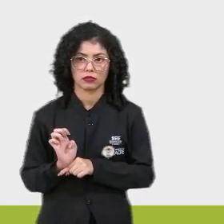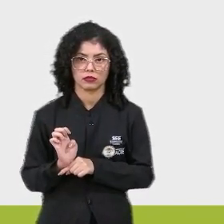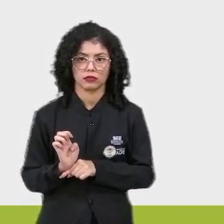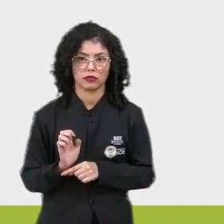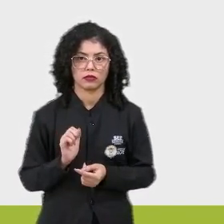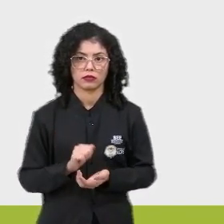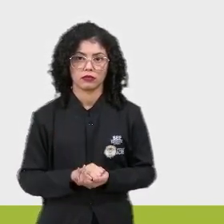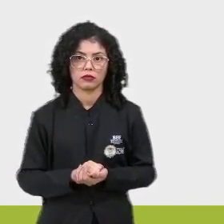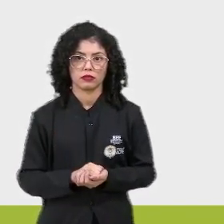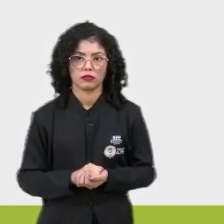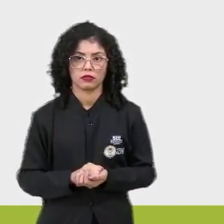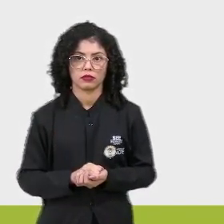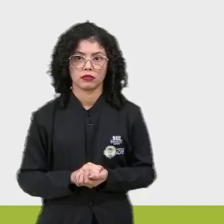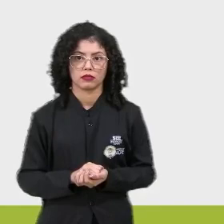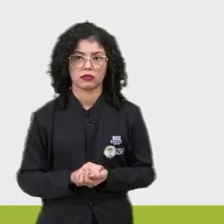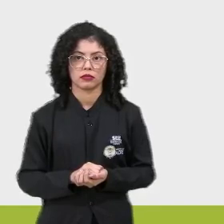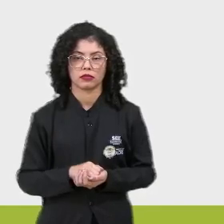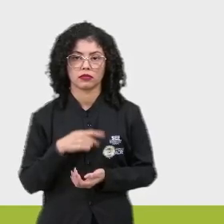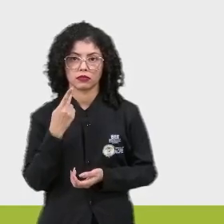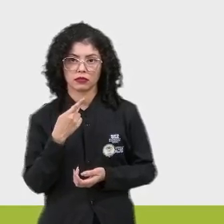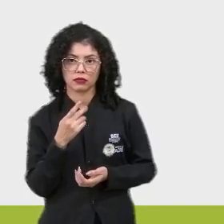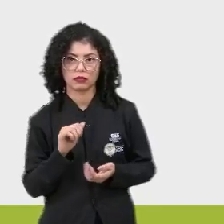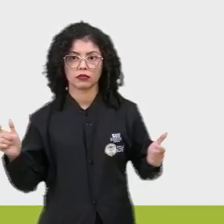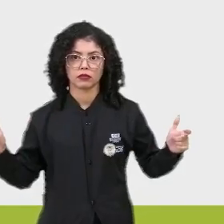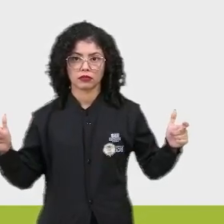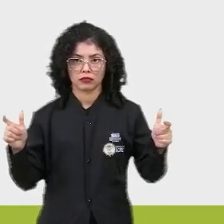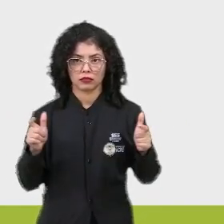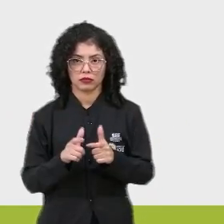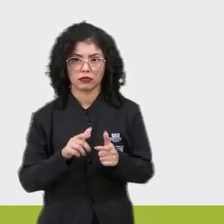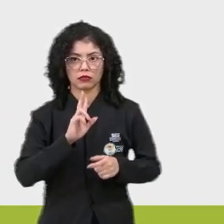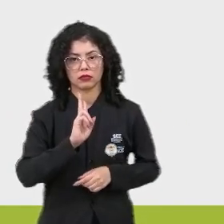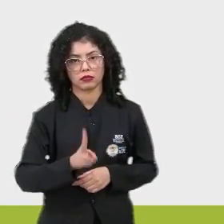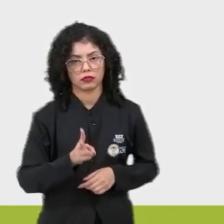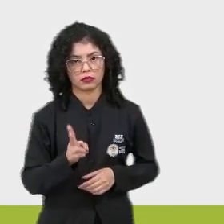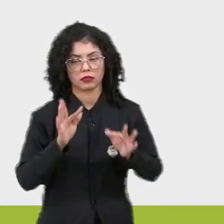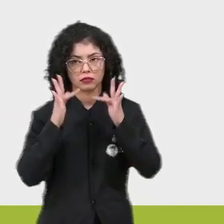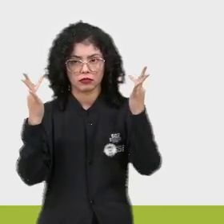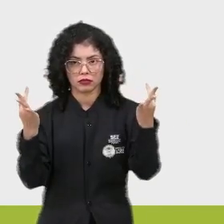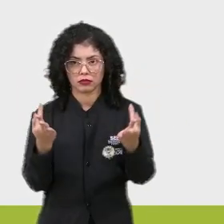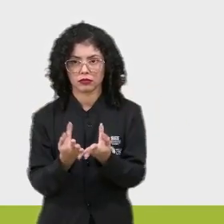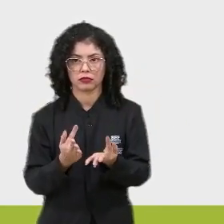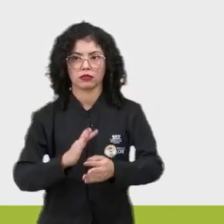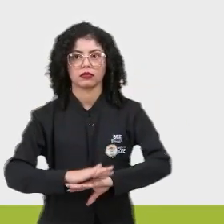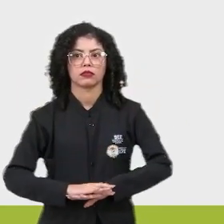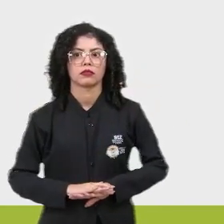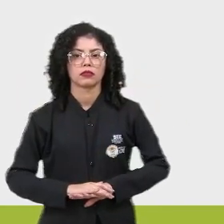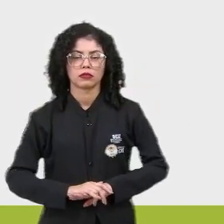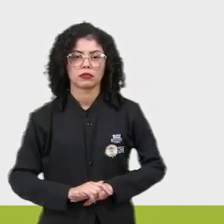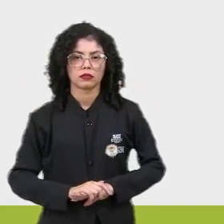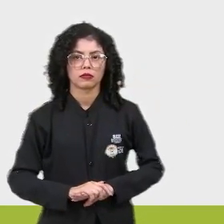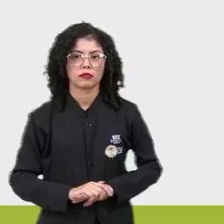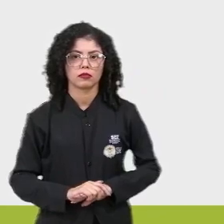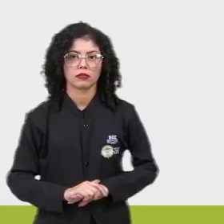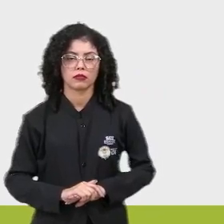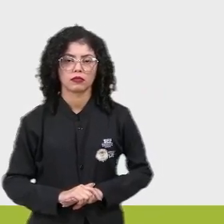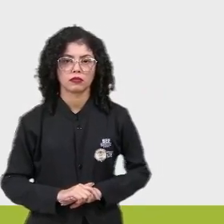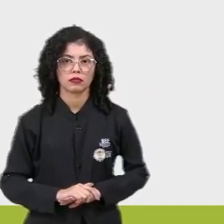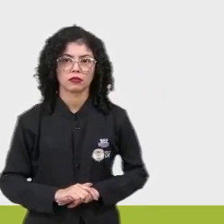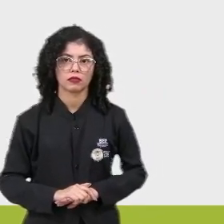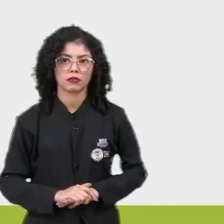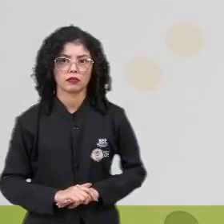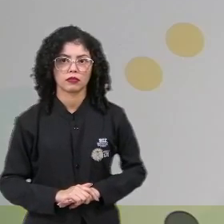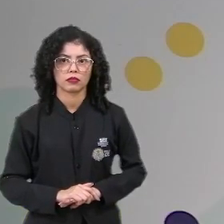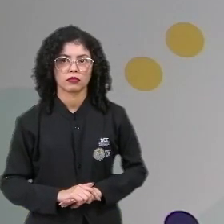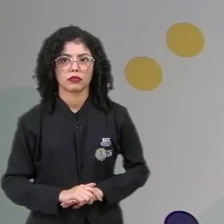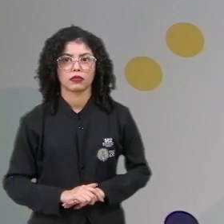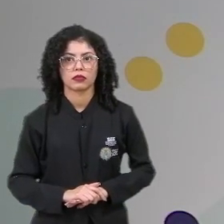alternativa E, que diz, ela é decrescente em uma mesma família. Vamos lembrar lá